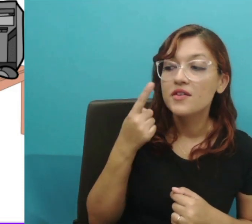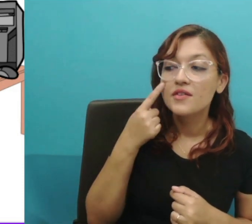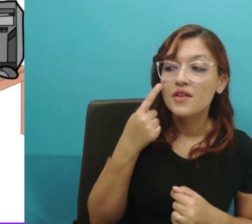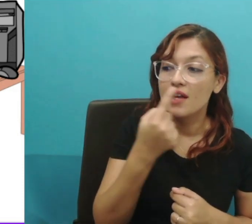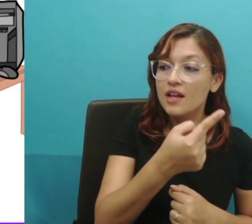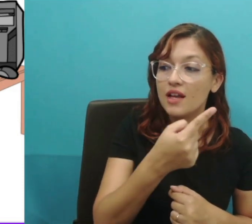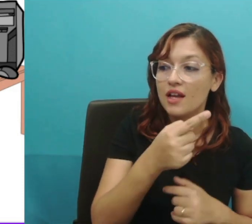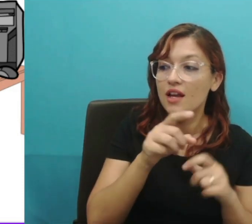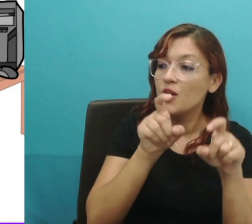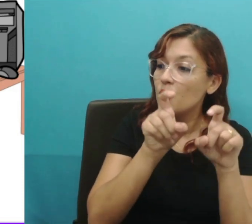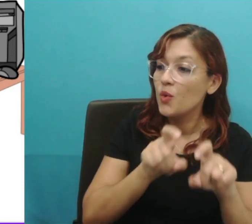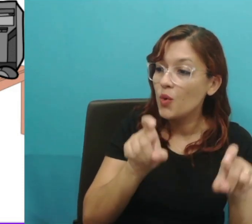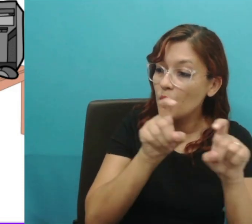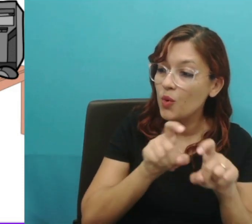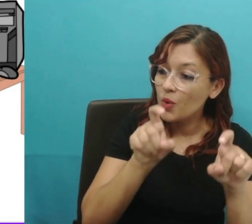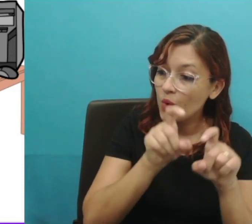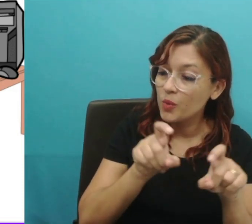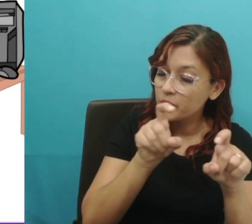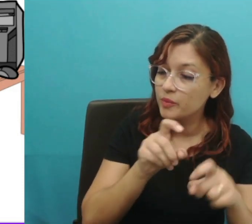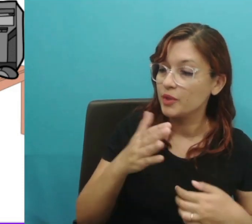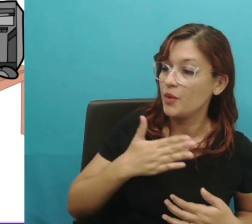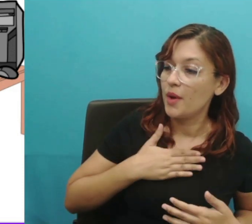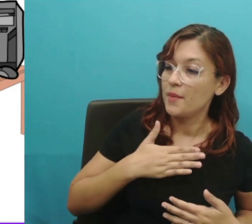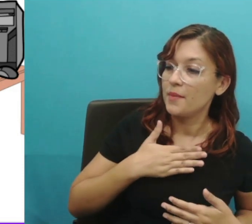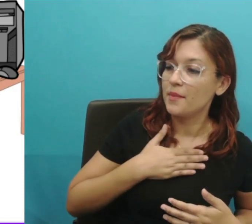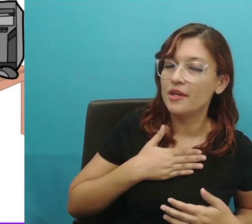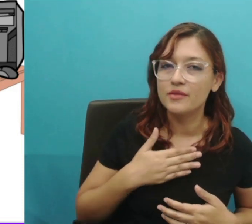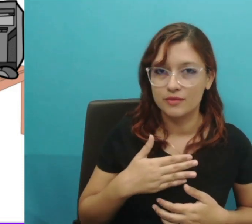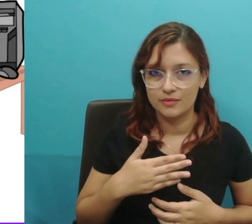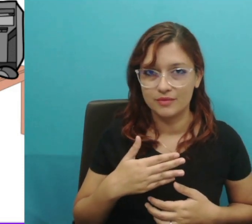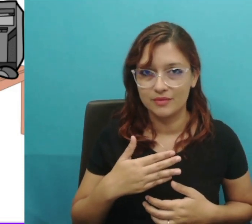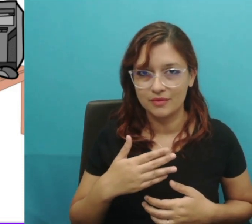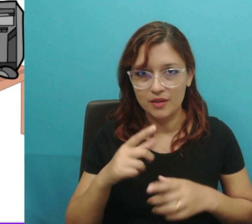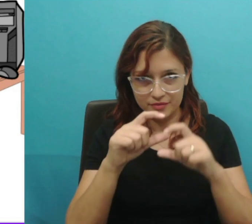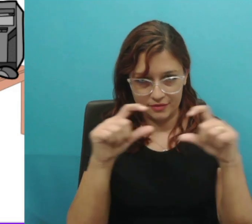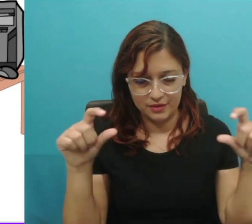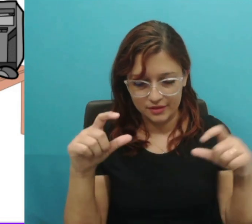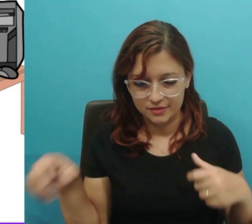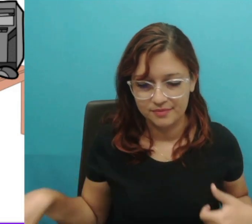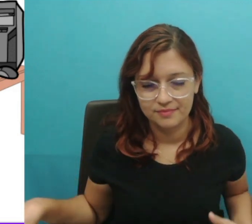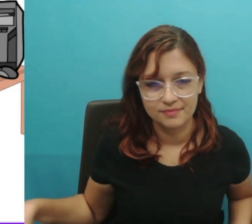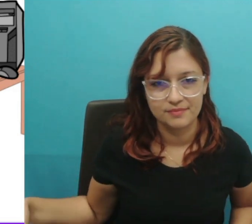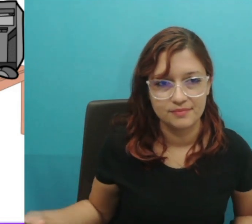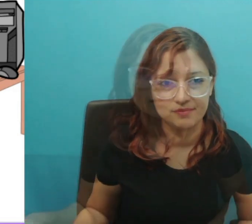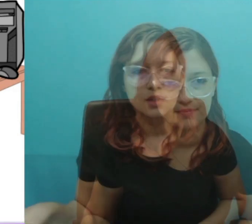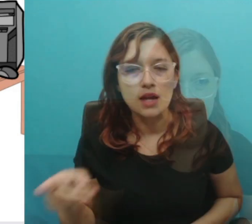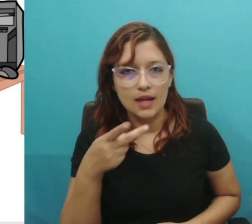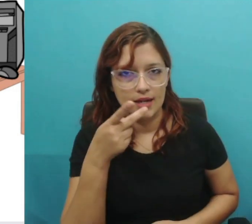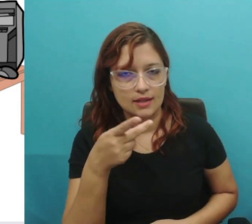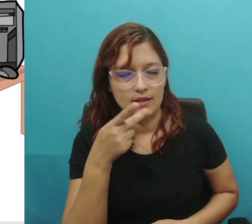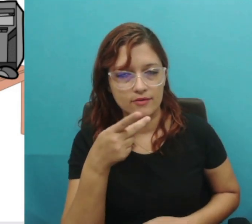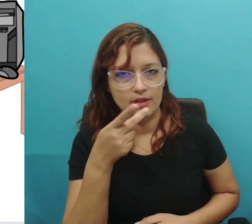Aí ela diz: vê, aquele computador é meu.